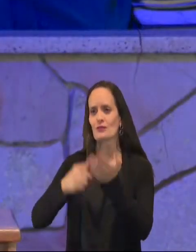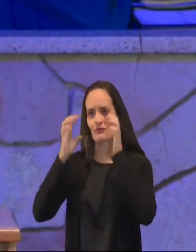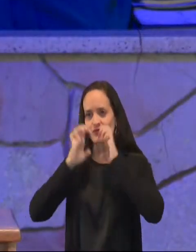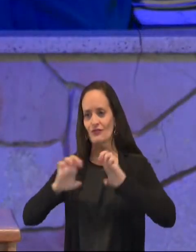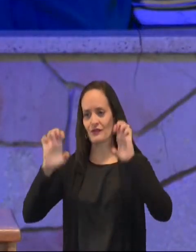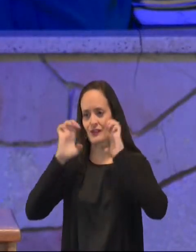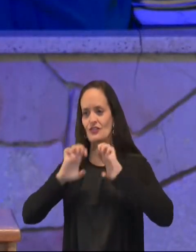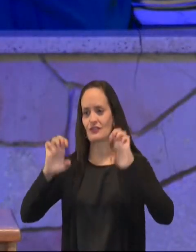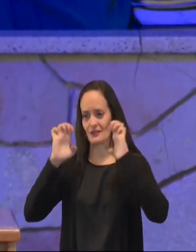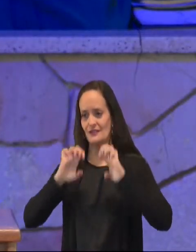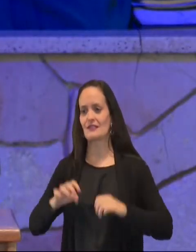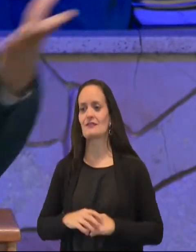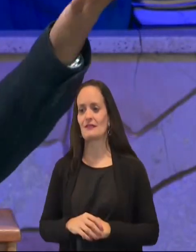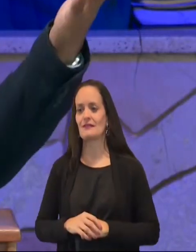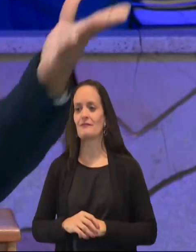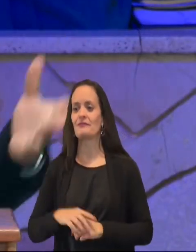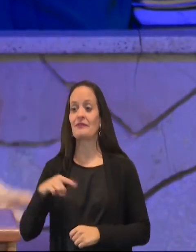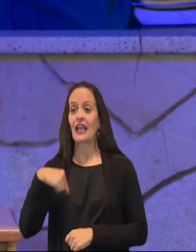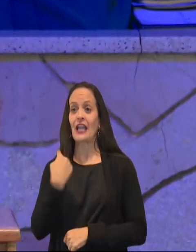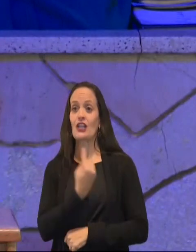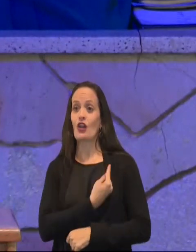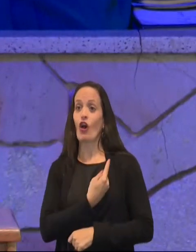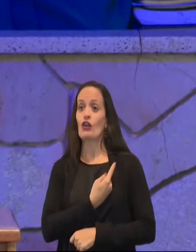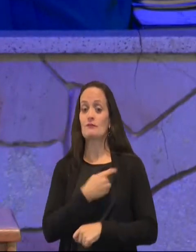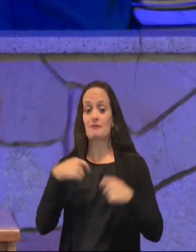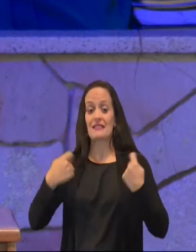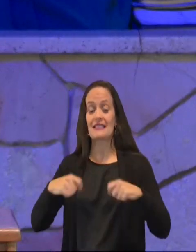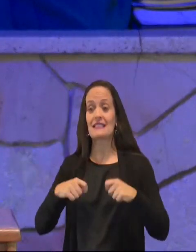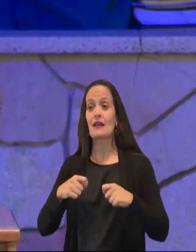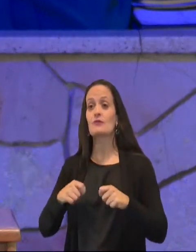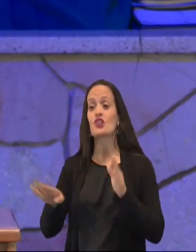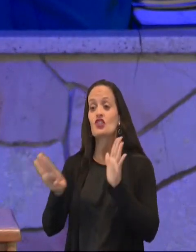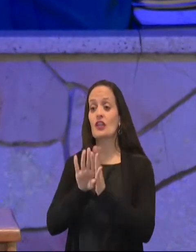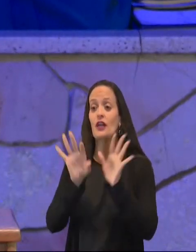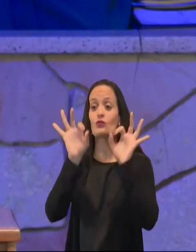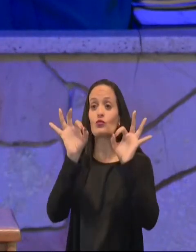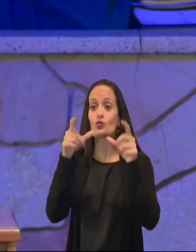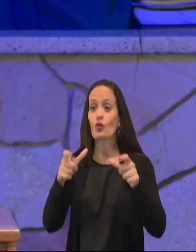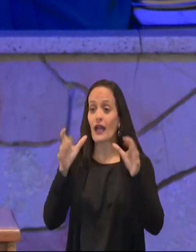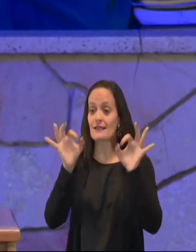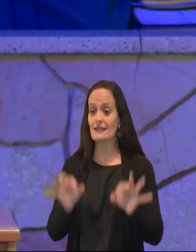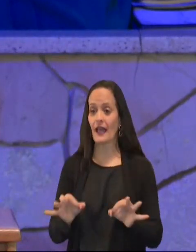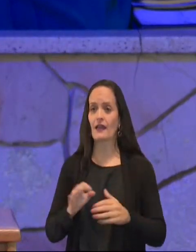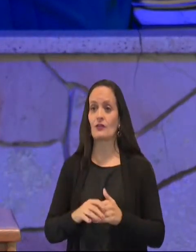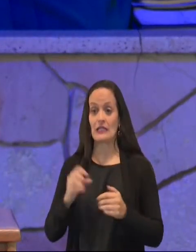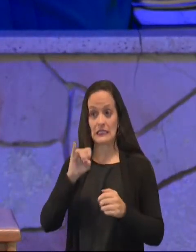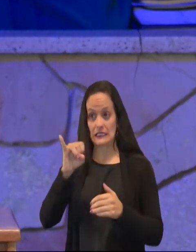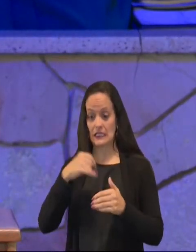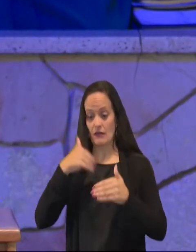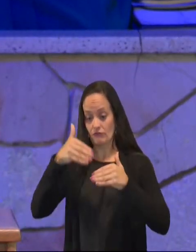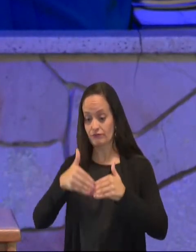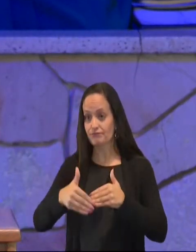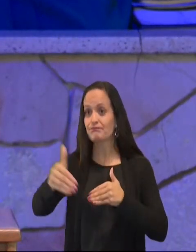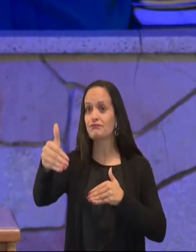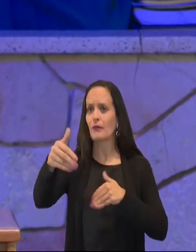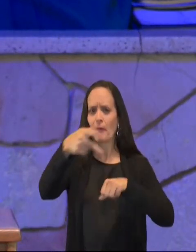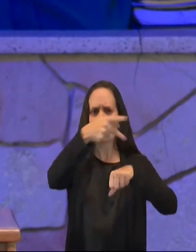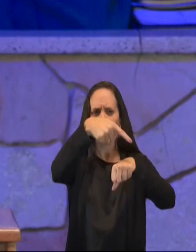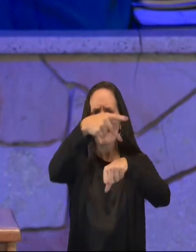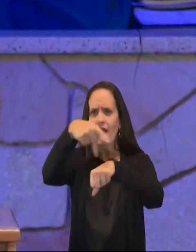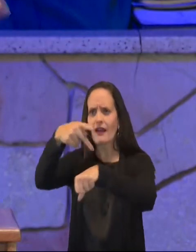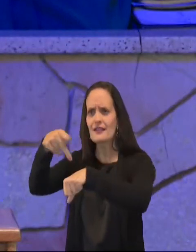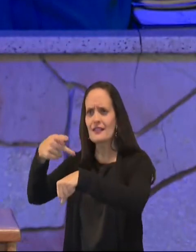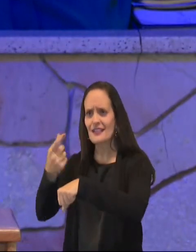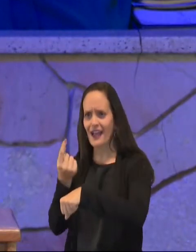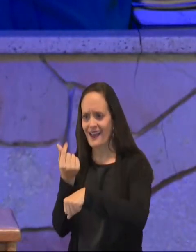barreiras nacionais. E nós não temos enxergado, irmãos, essas barreiras nacionais, quando nós avançamos em diversos países, dando a nossa